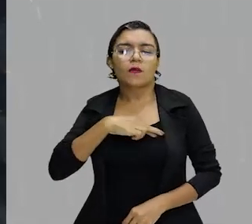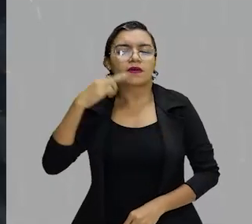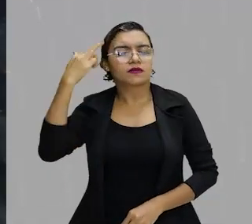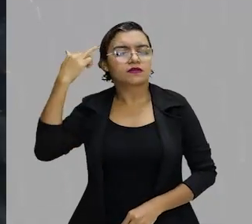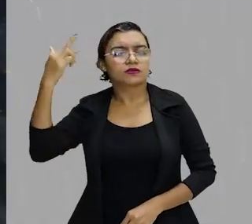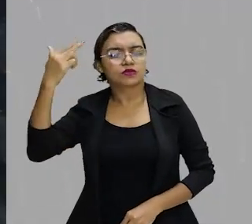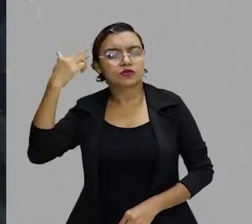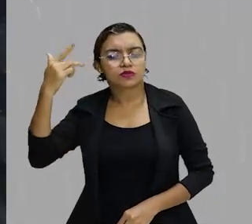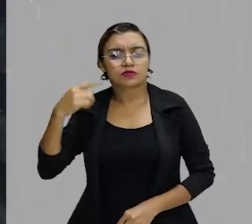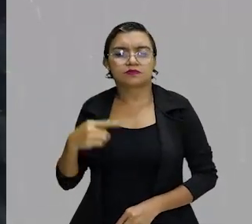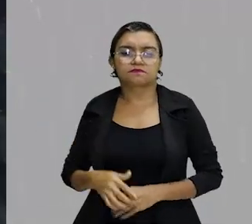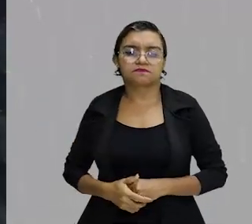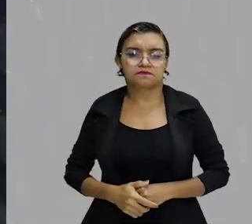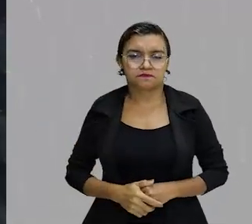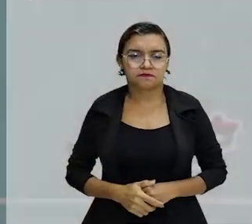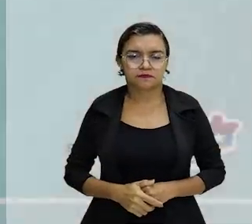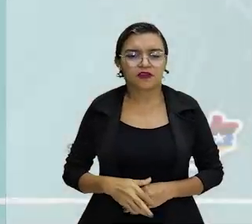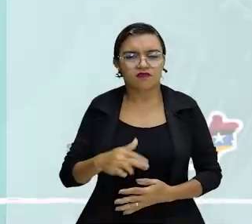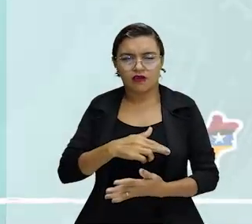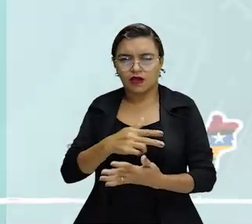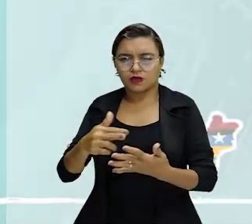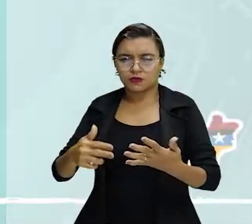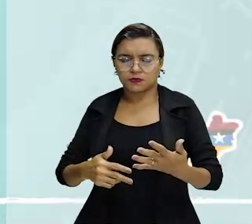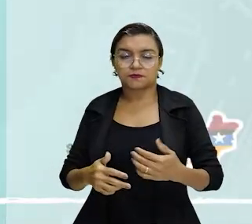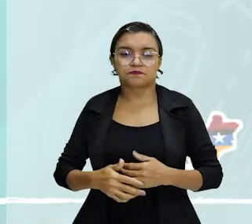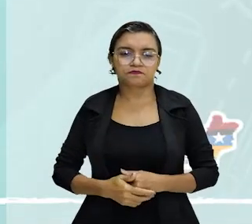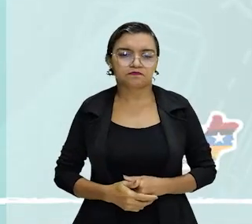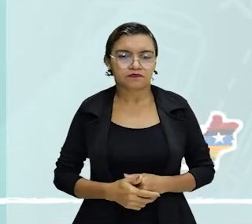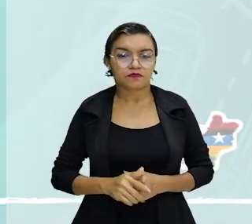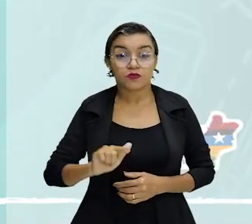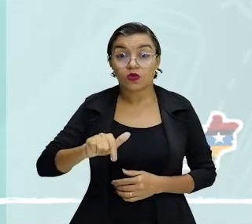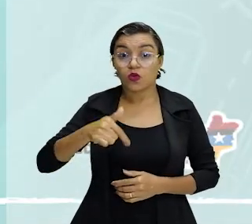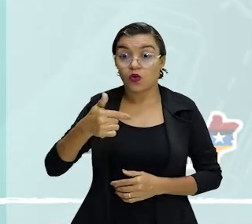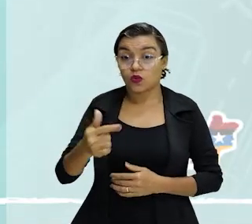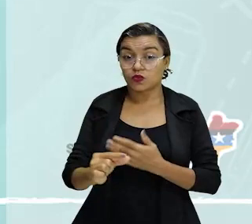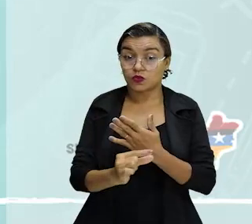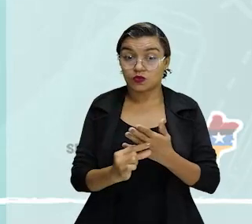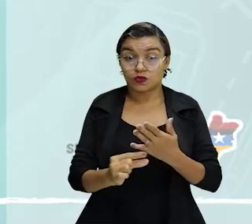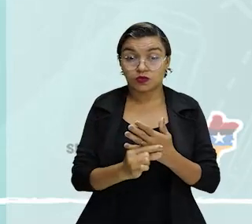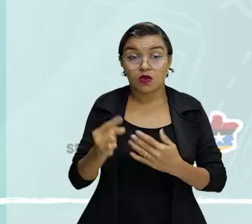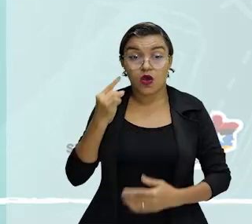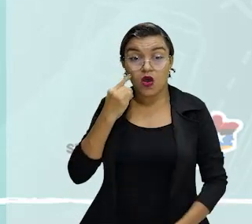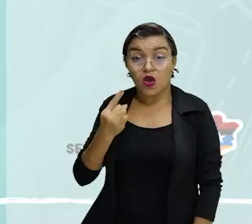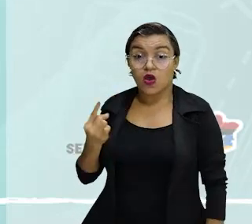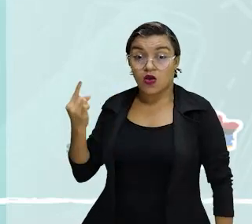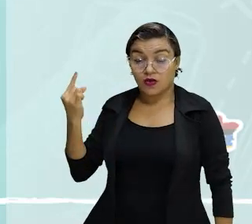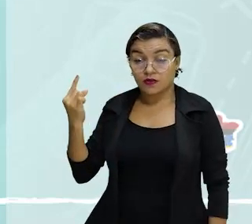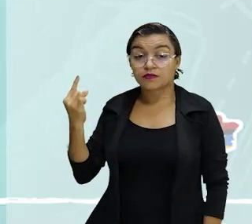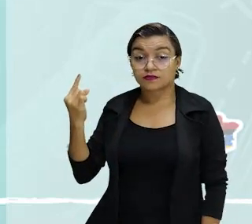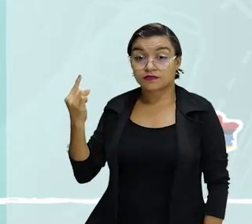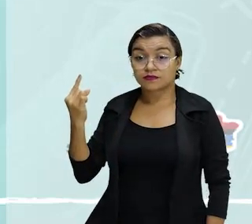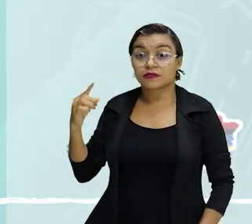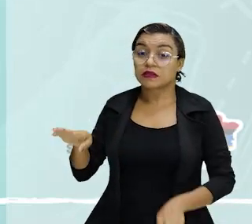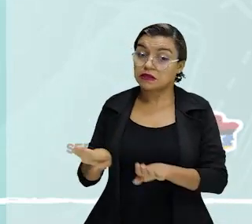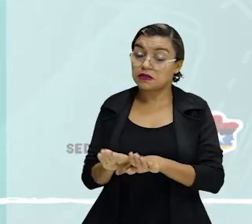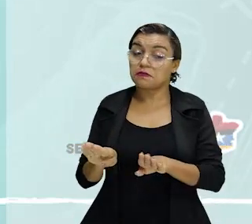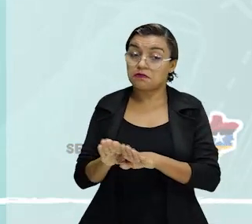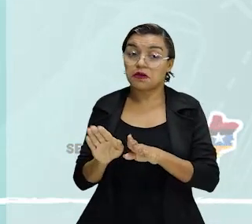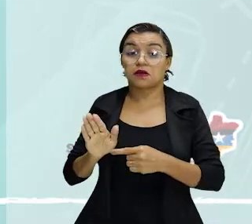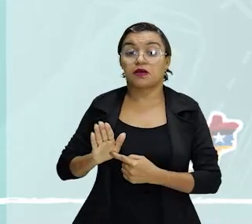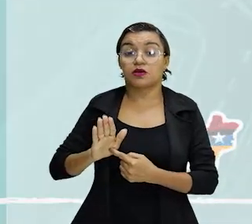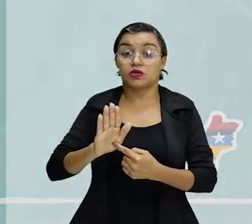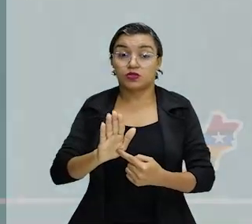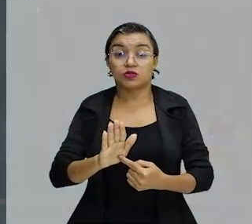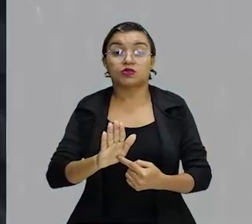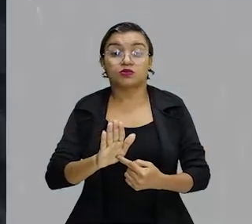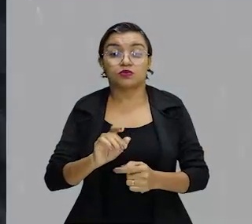VI, Henrique VIII, Richard II, Eduardo III. Outro autor é o Christopher Marlowe, que também contribuiu para o